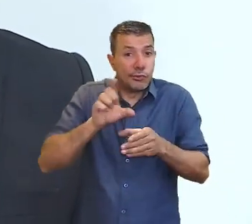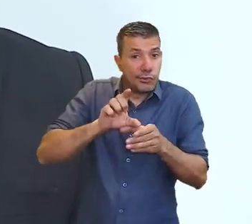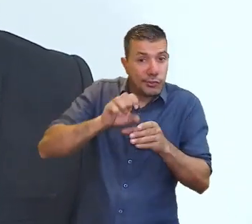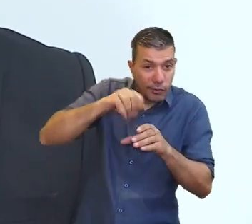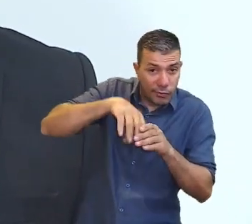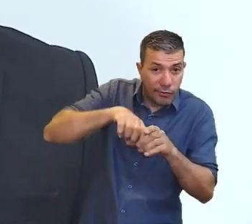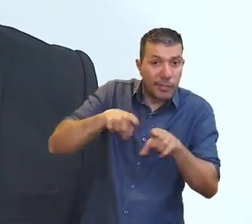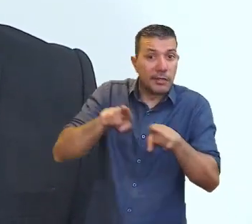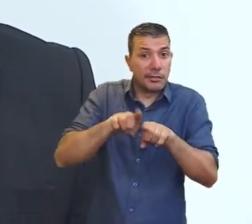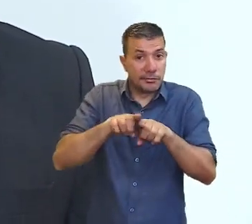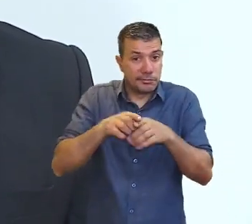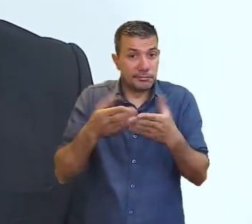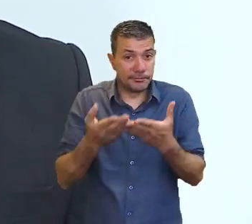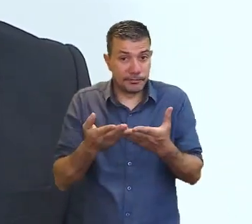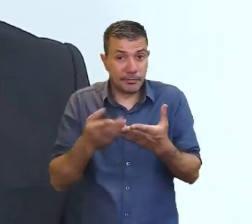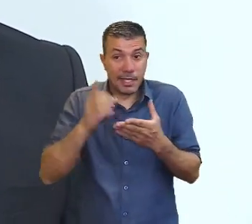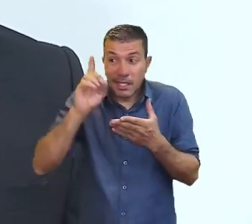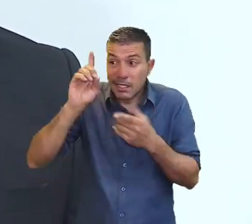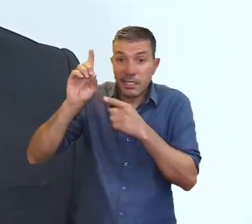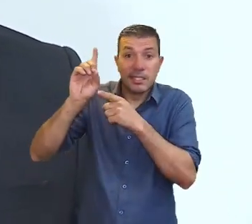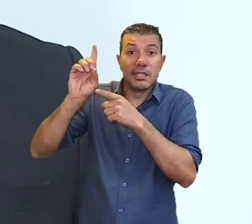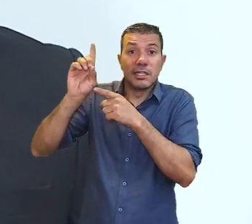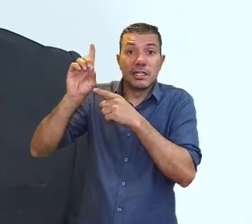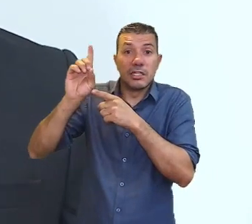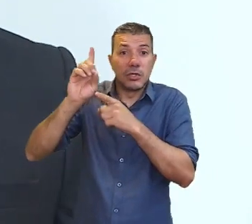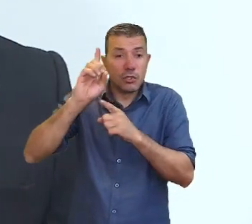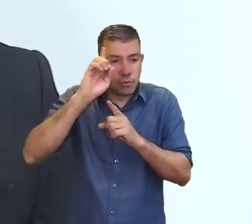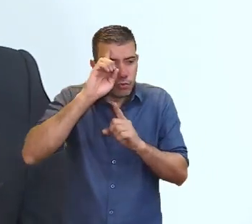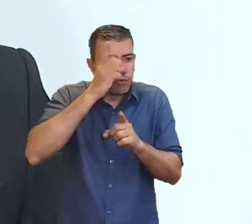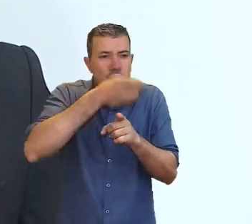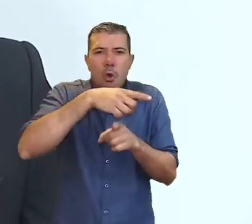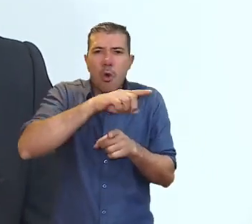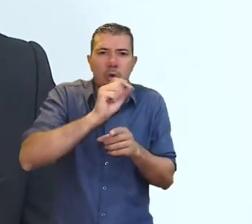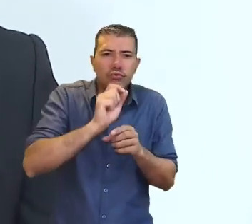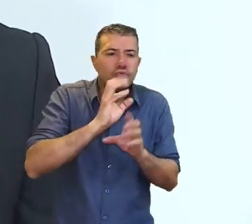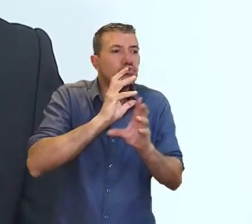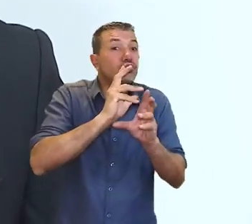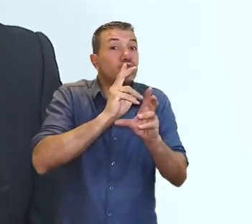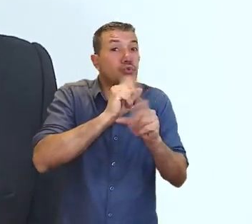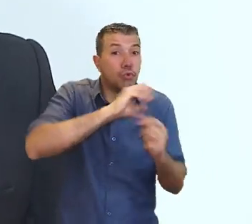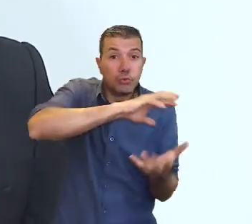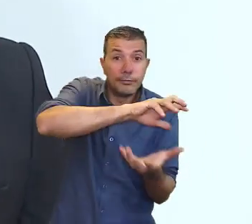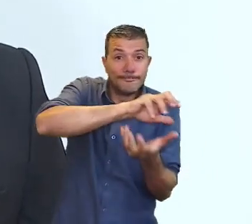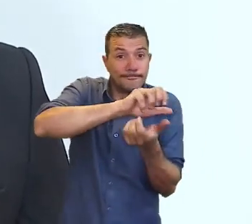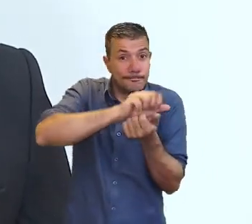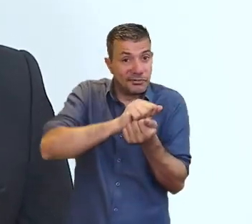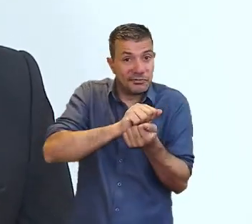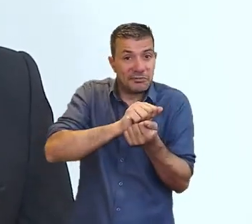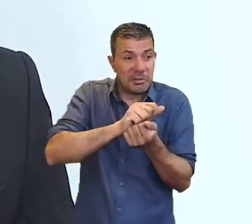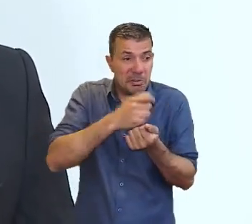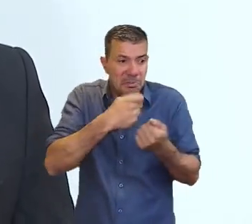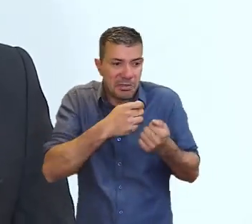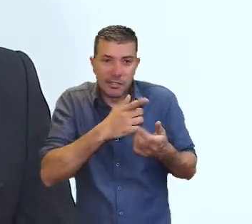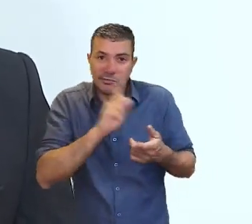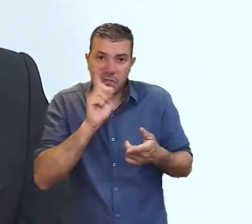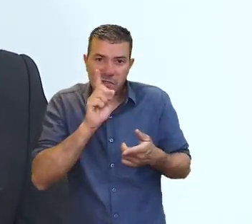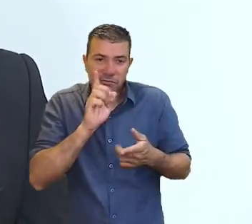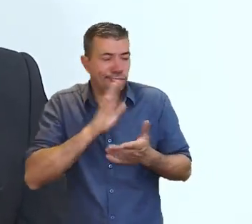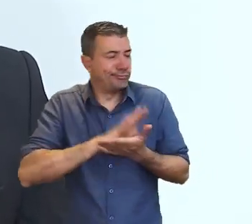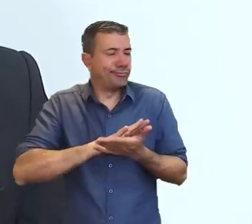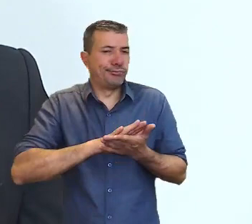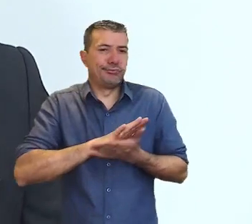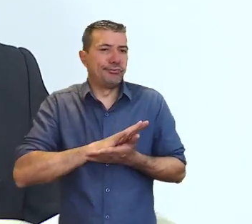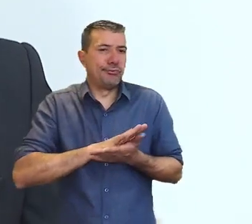dízimos e suas ofertas, para que Deus, o dono de toda a terra, que não precisa de nada daquilo que temos,